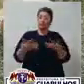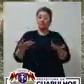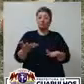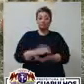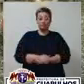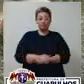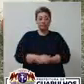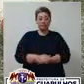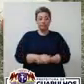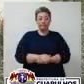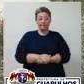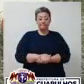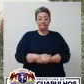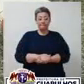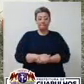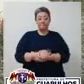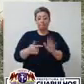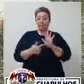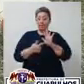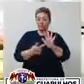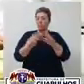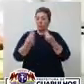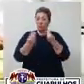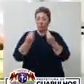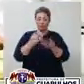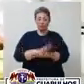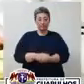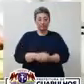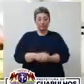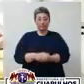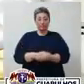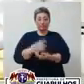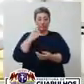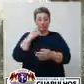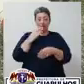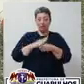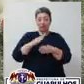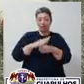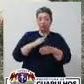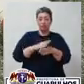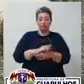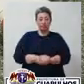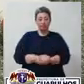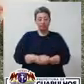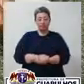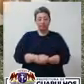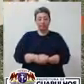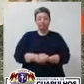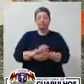aí finaliza, vou mostrar para vocês como vai ficar, mostrar aqui o de flocos também